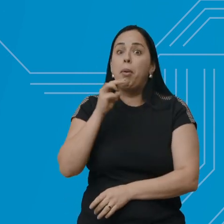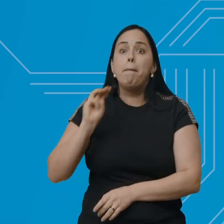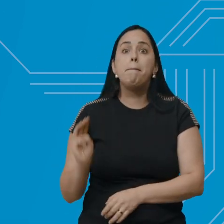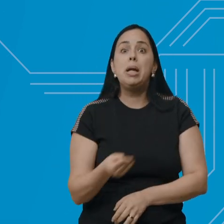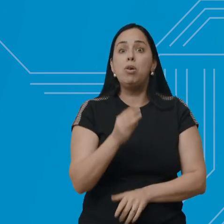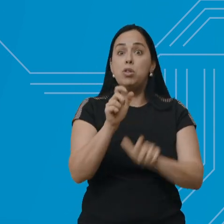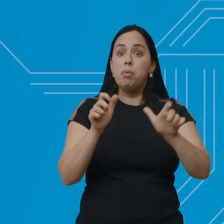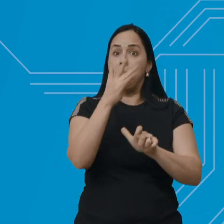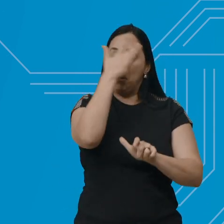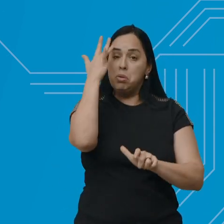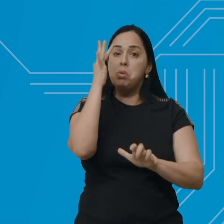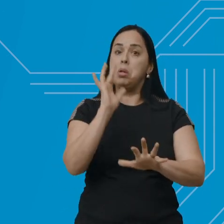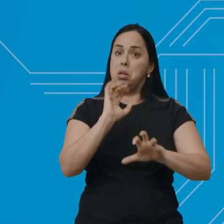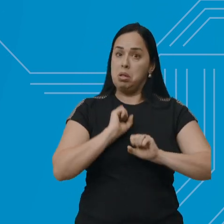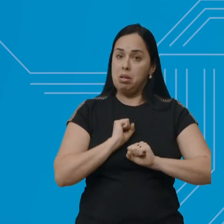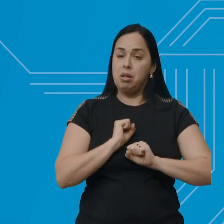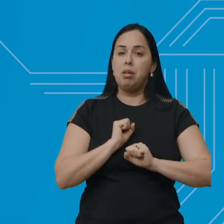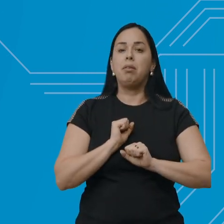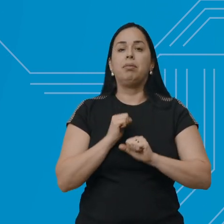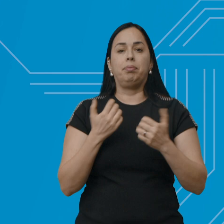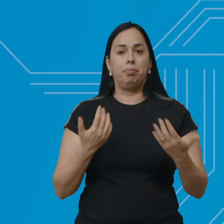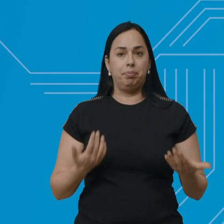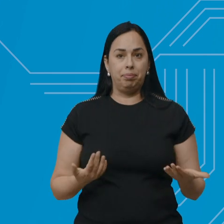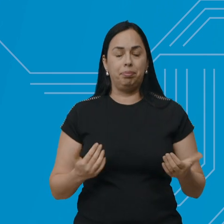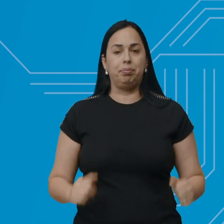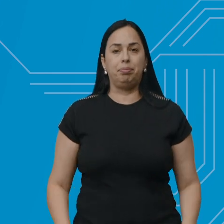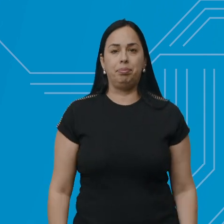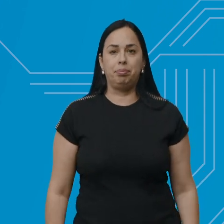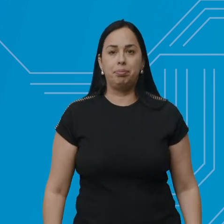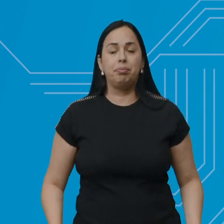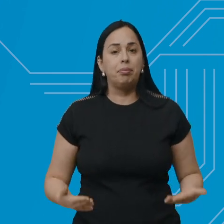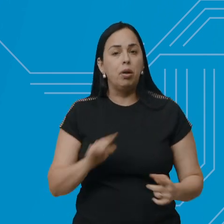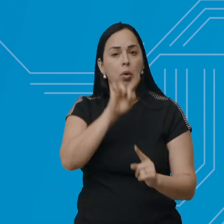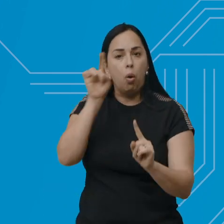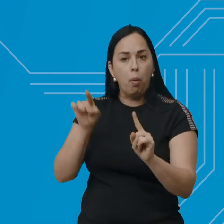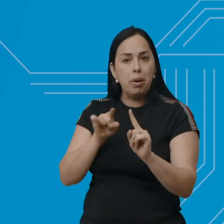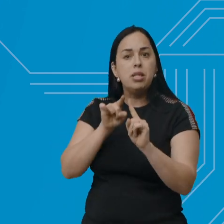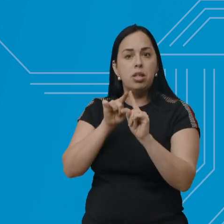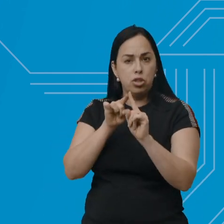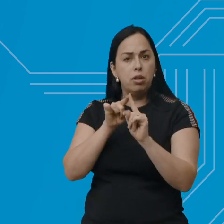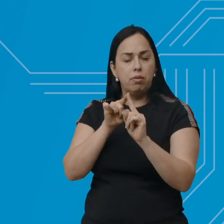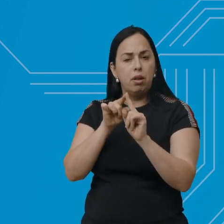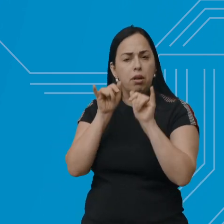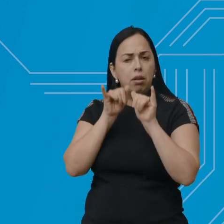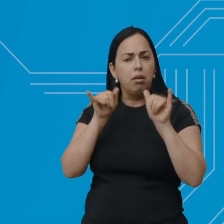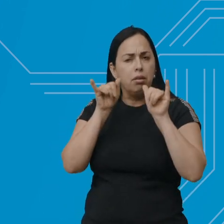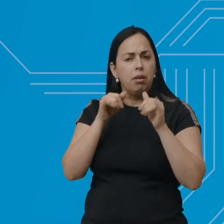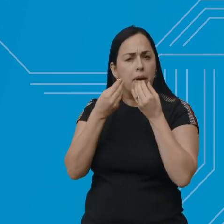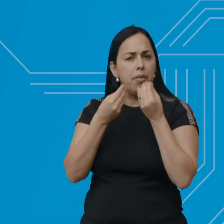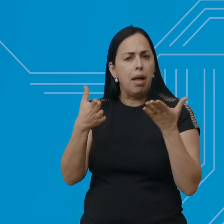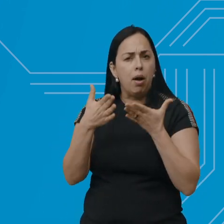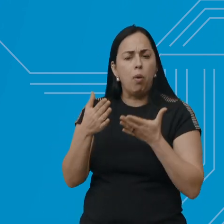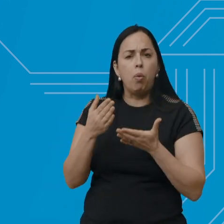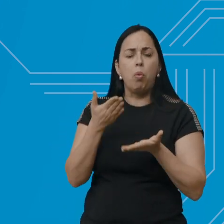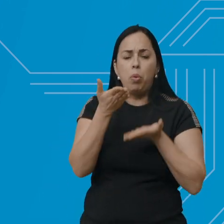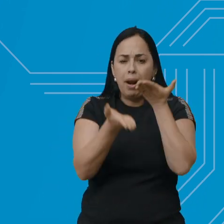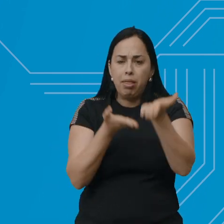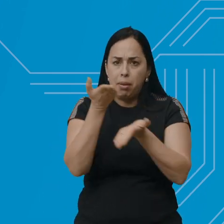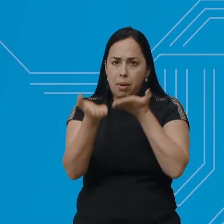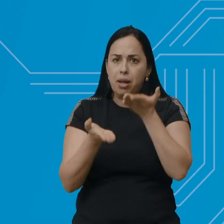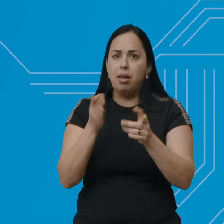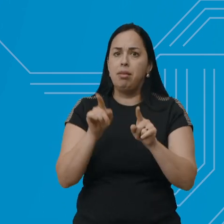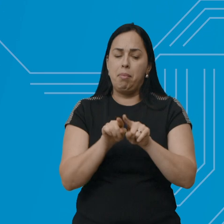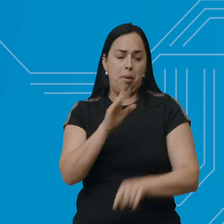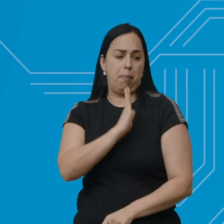de 4 milhões de pessoas no Brasil, segundo a Organização Mundial da Saúde. O objetivo da campanha é ampliar o acesso